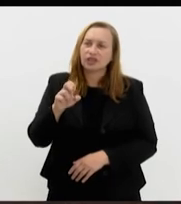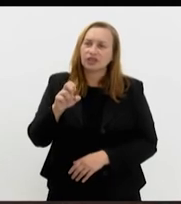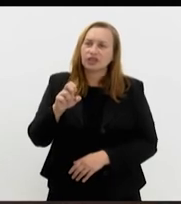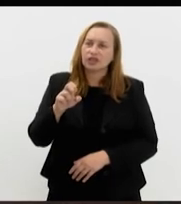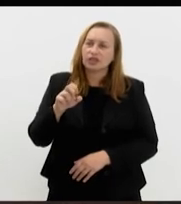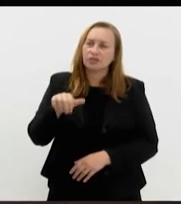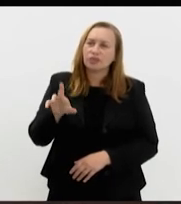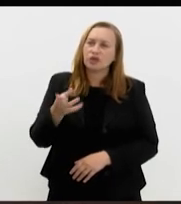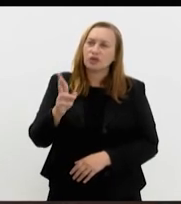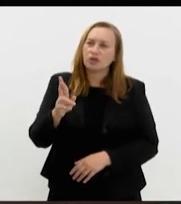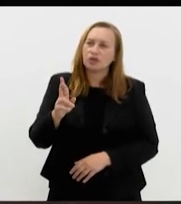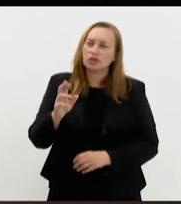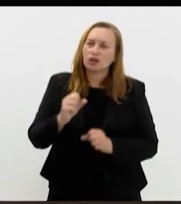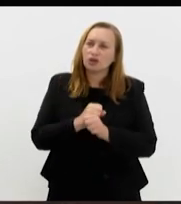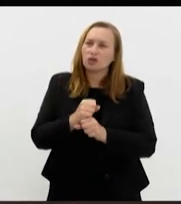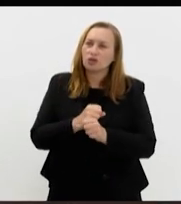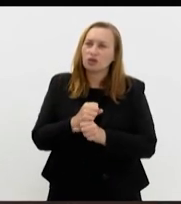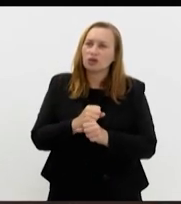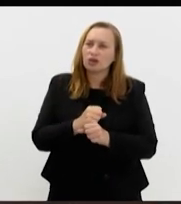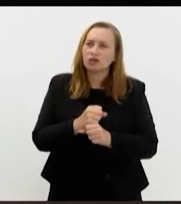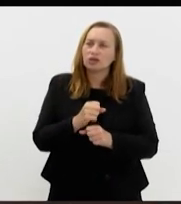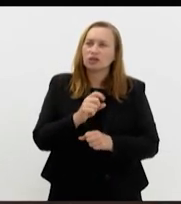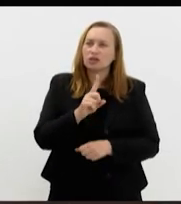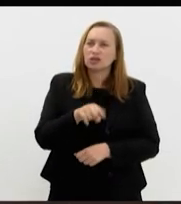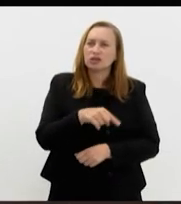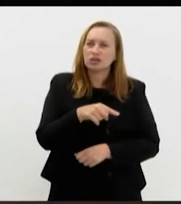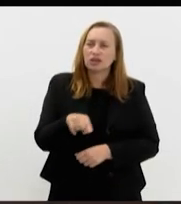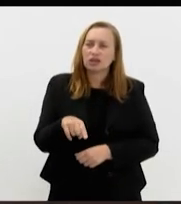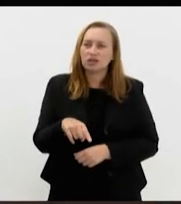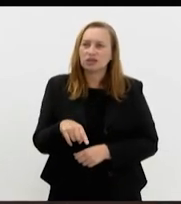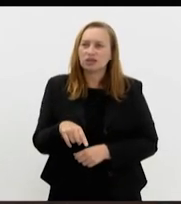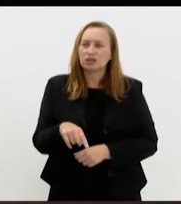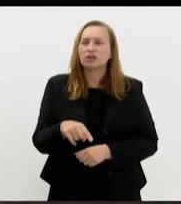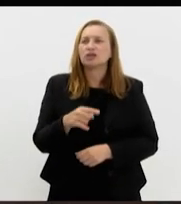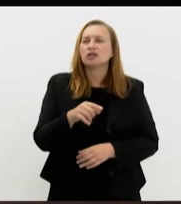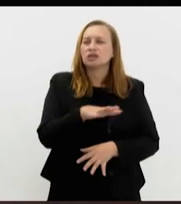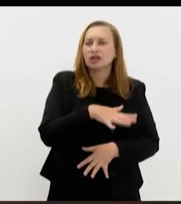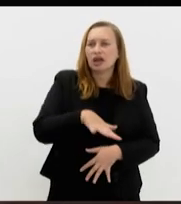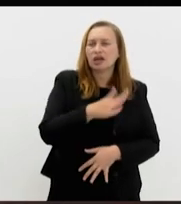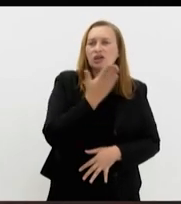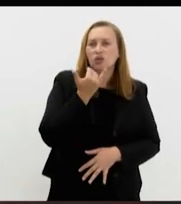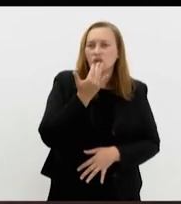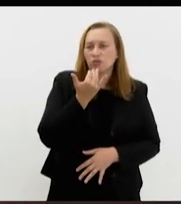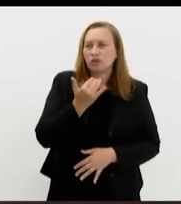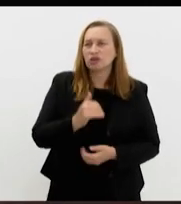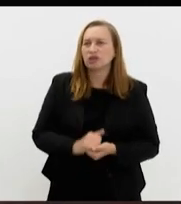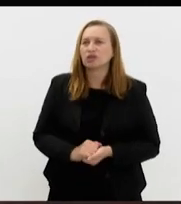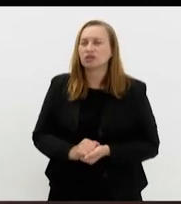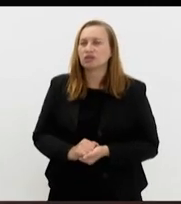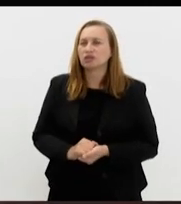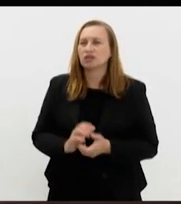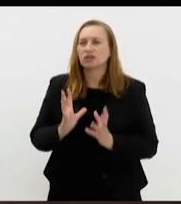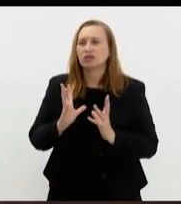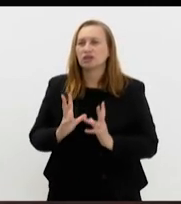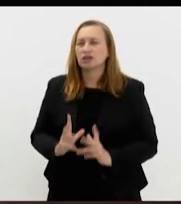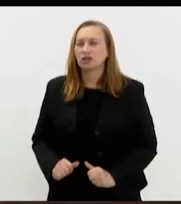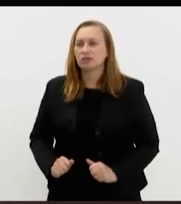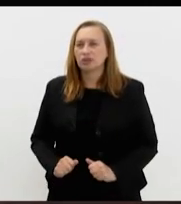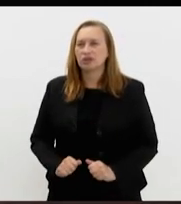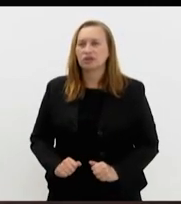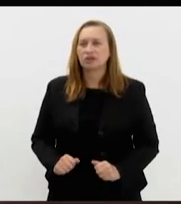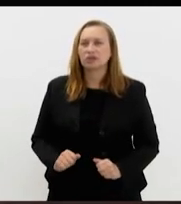para isenção na área de produtos de ótica, na área de alimentos e na área de higiene